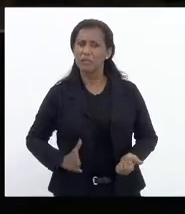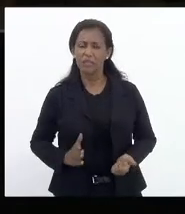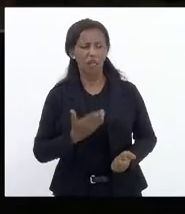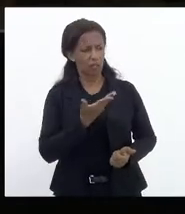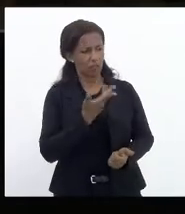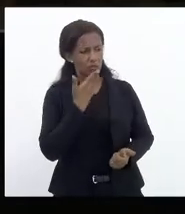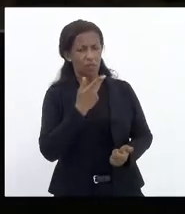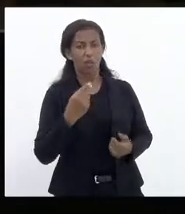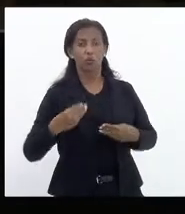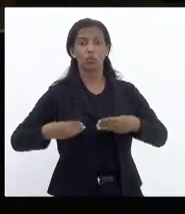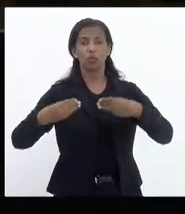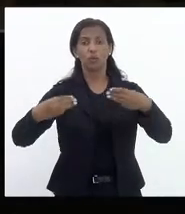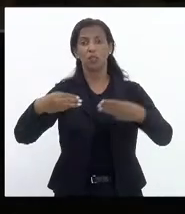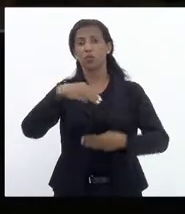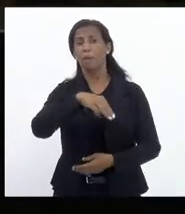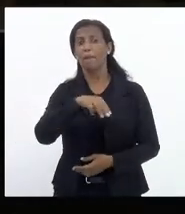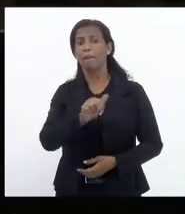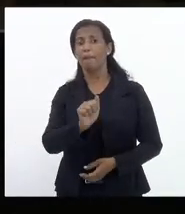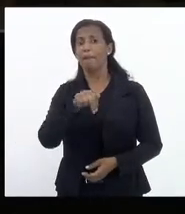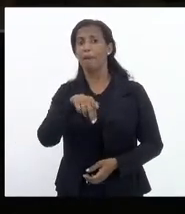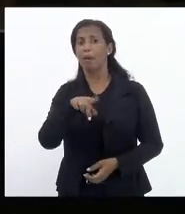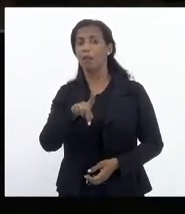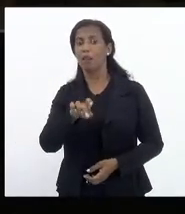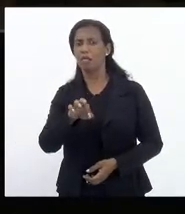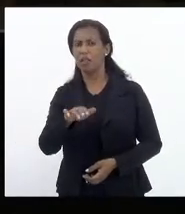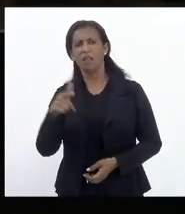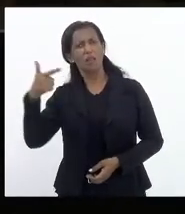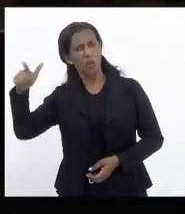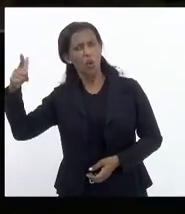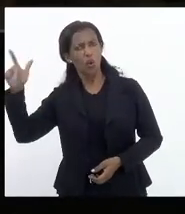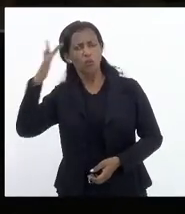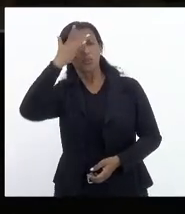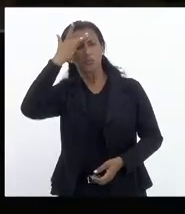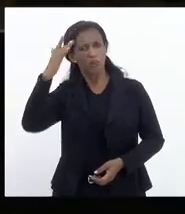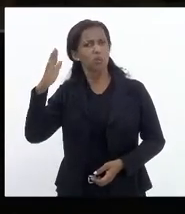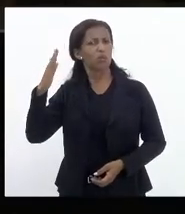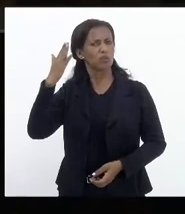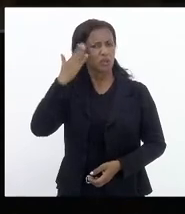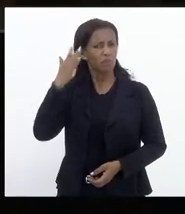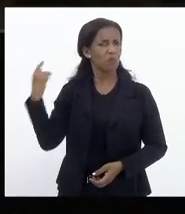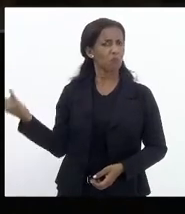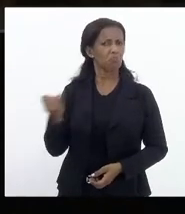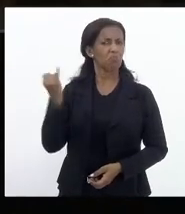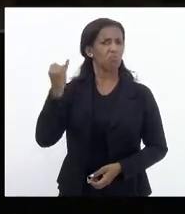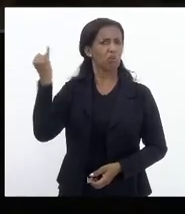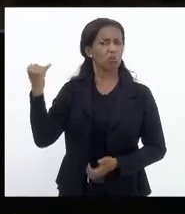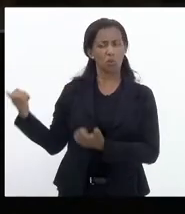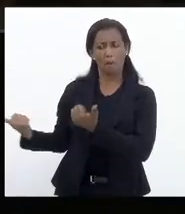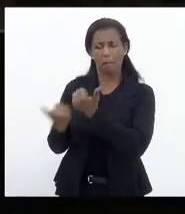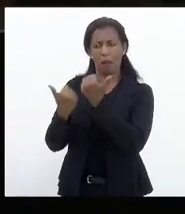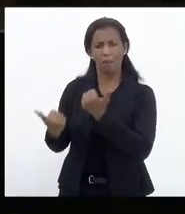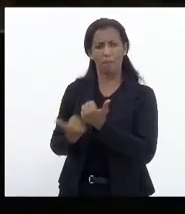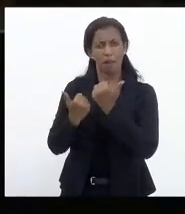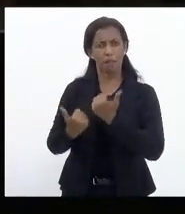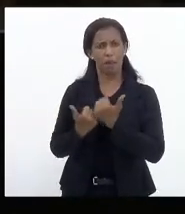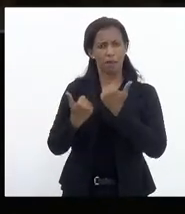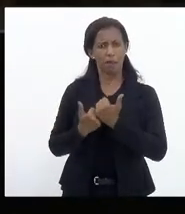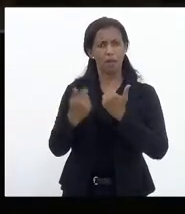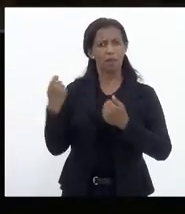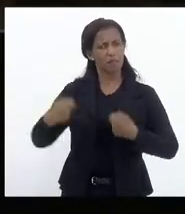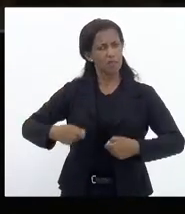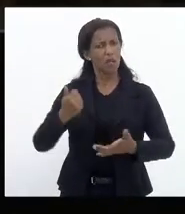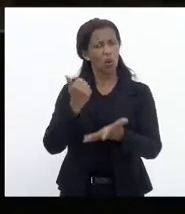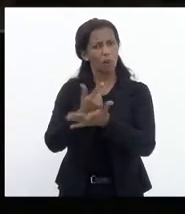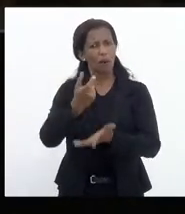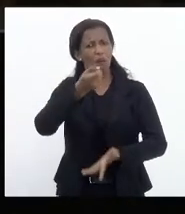diretamente com o início não é porque eu mandei esta e mais alguns segmentos da câmara federal também para colocar Claro precisava comprar esse